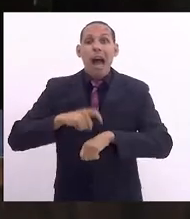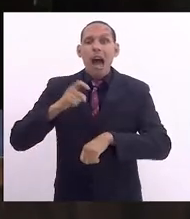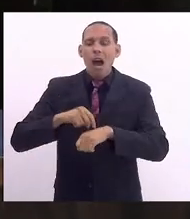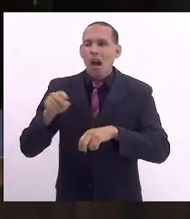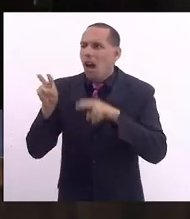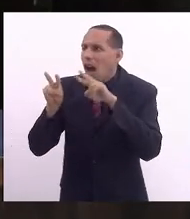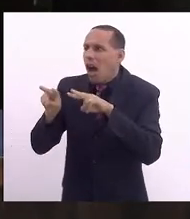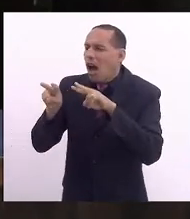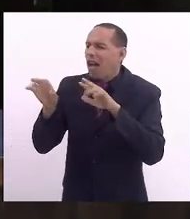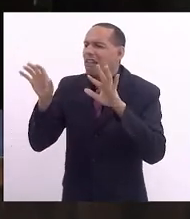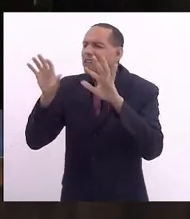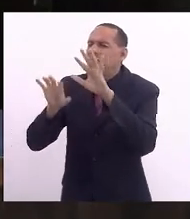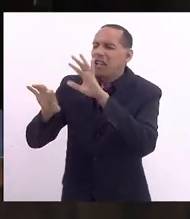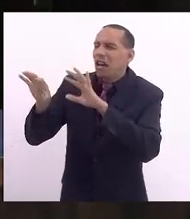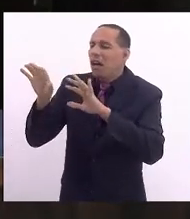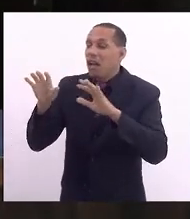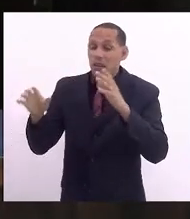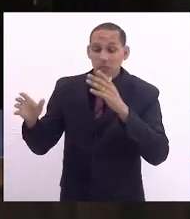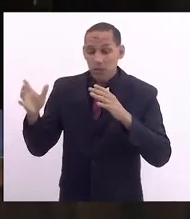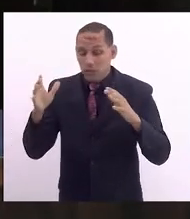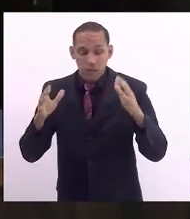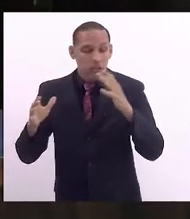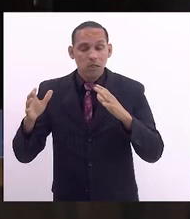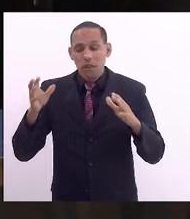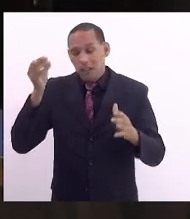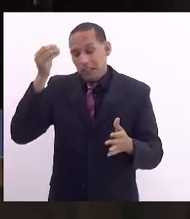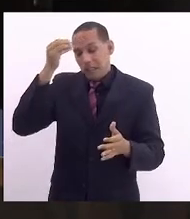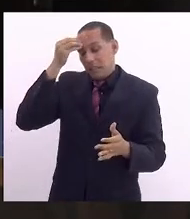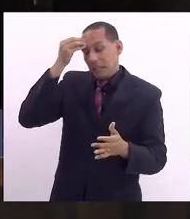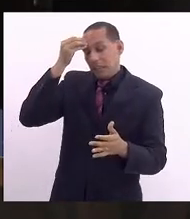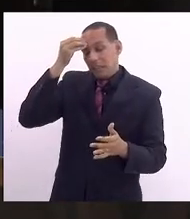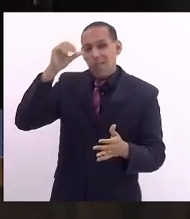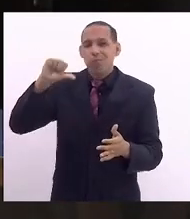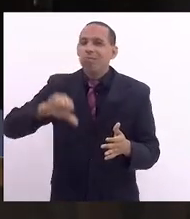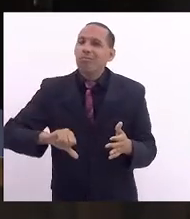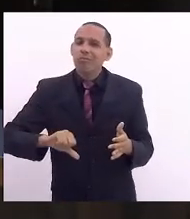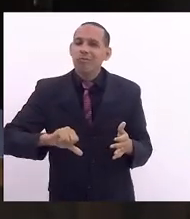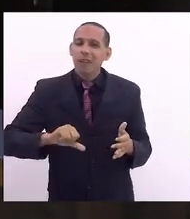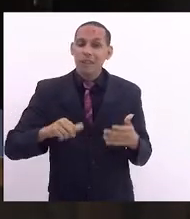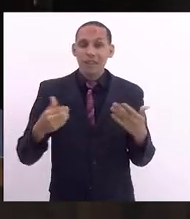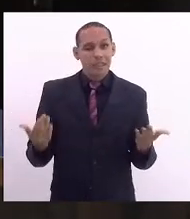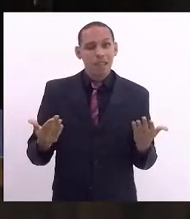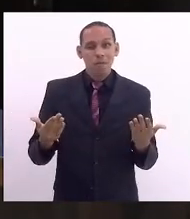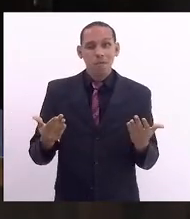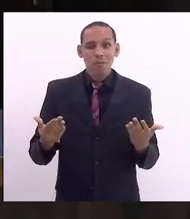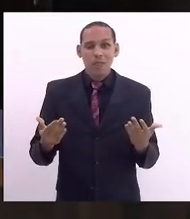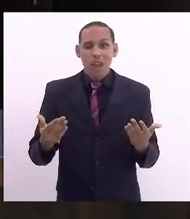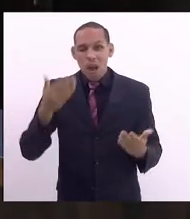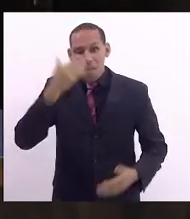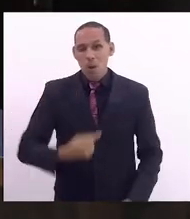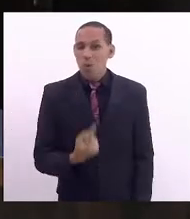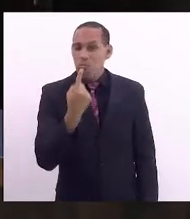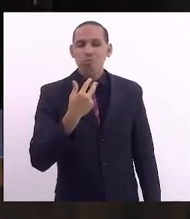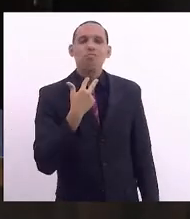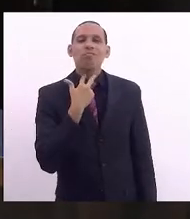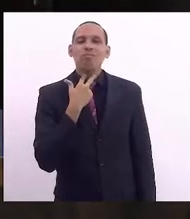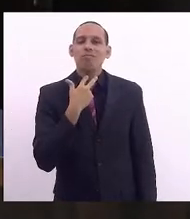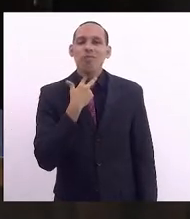nitidez dela sobre o acontecimento não seja válida. Então, por isso que essa não pode ser a única prova.